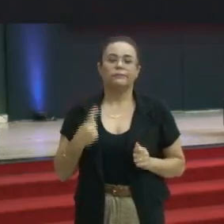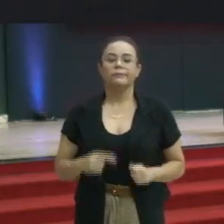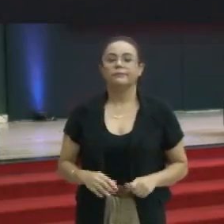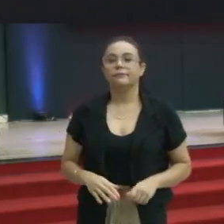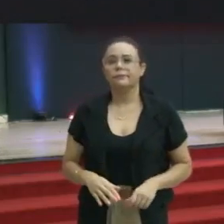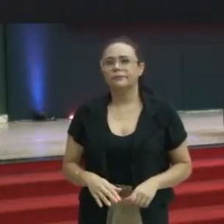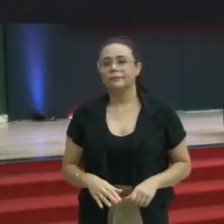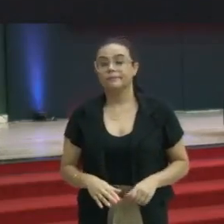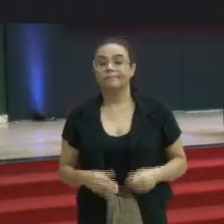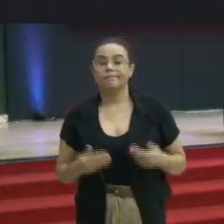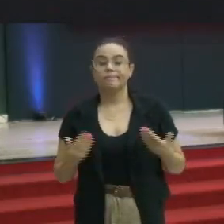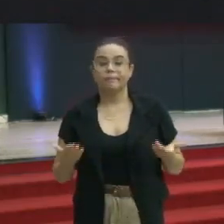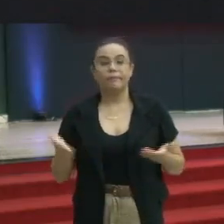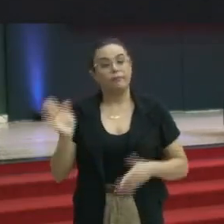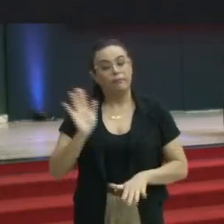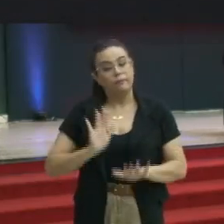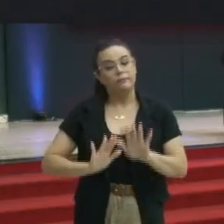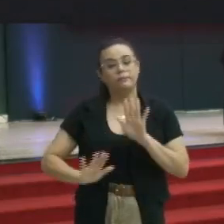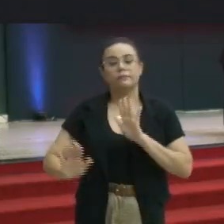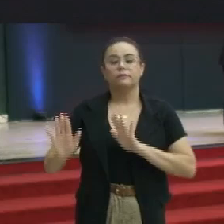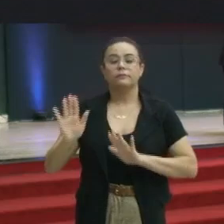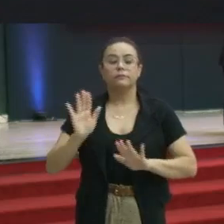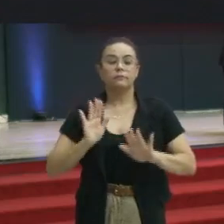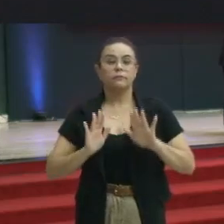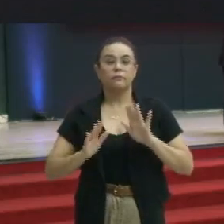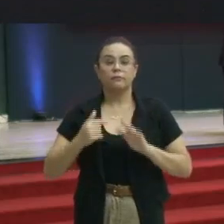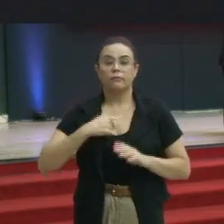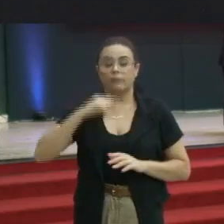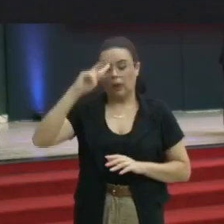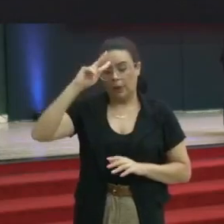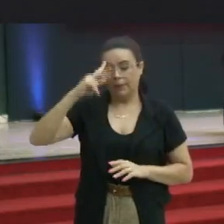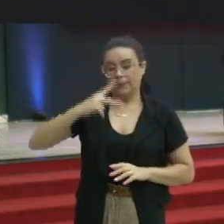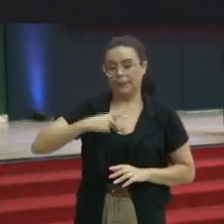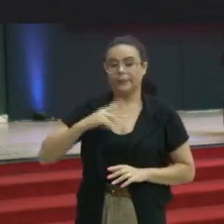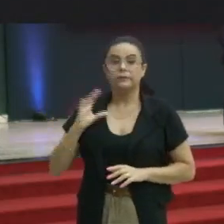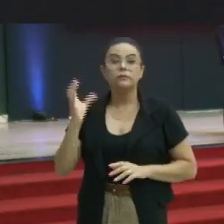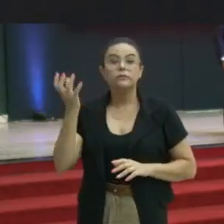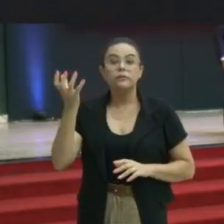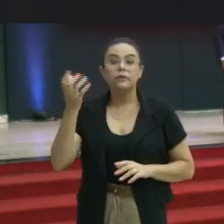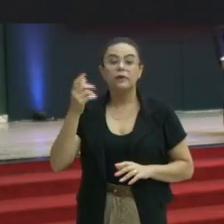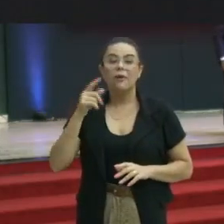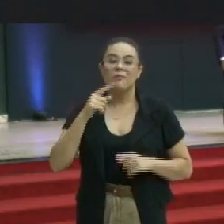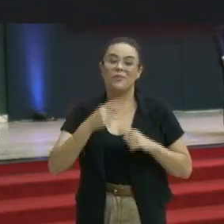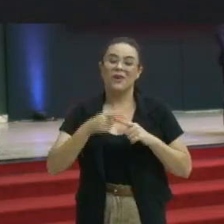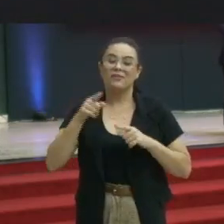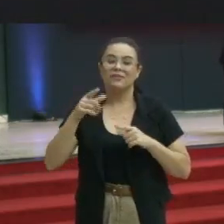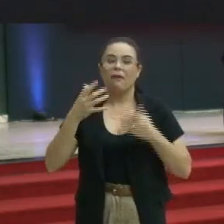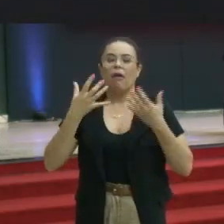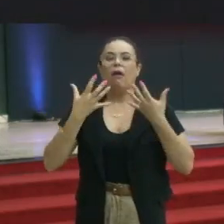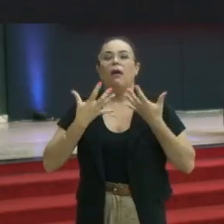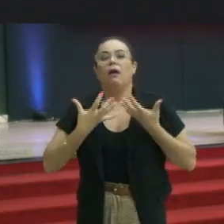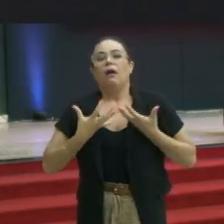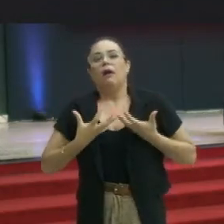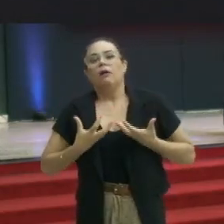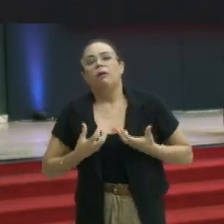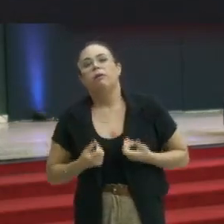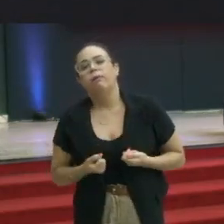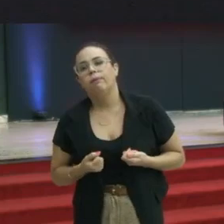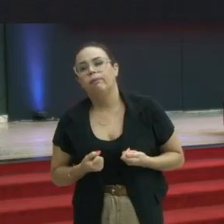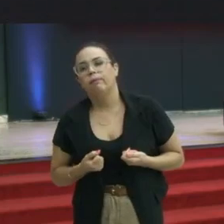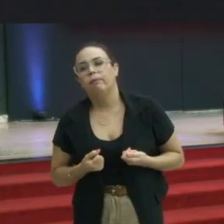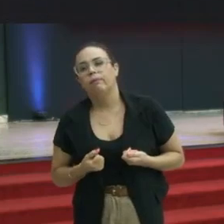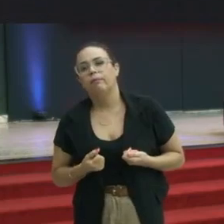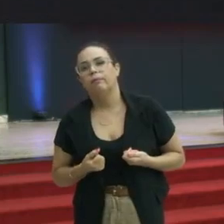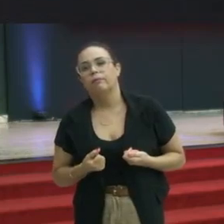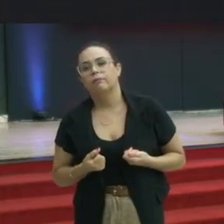é o problema de querer resolver o problema do seu jeito? Você se cansa, você se frustra. Tem